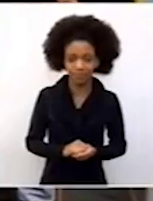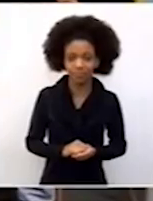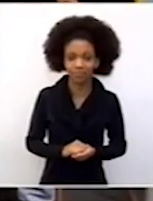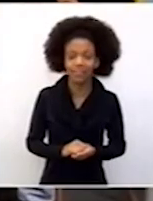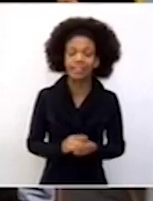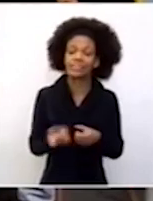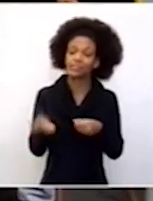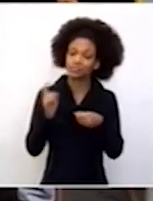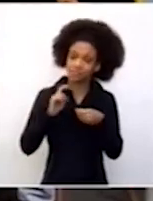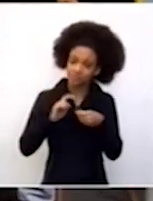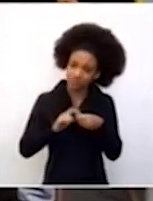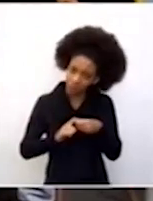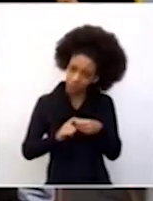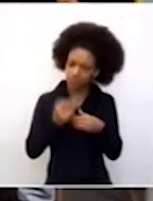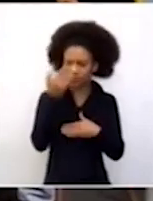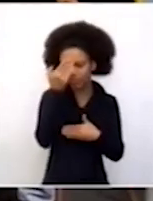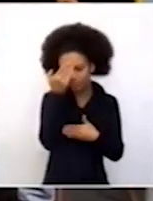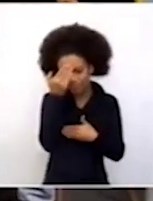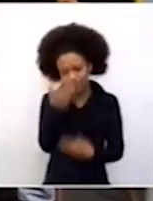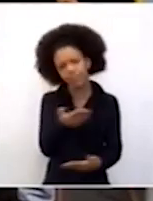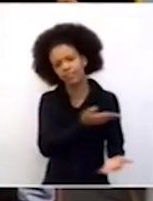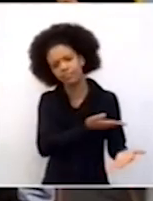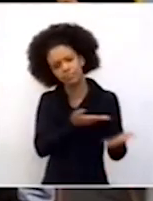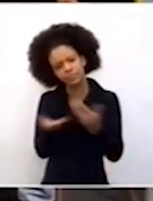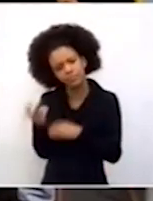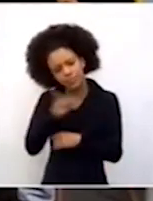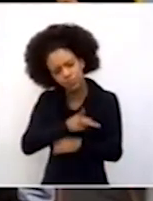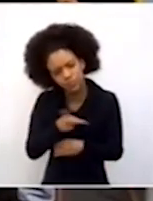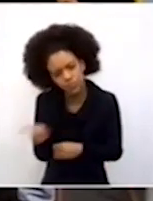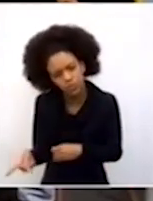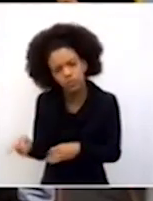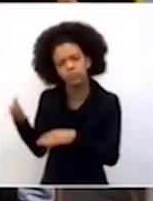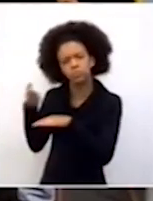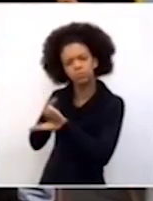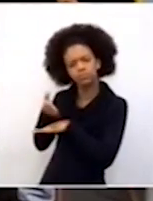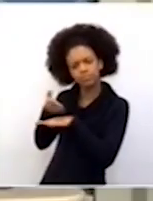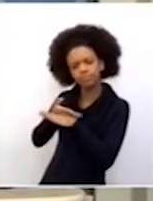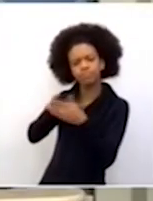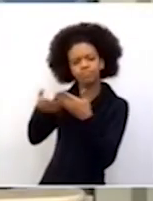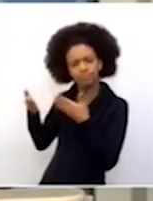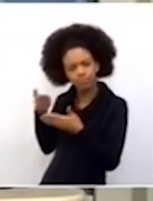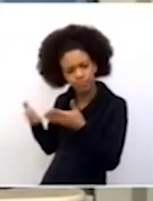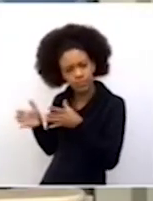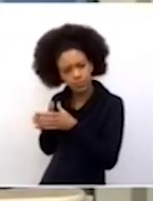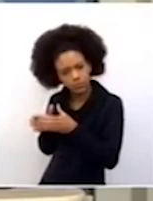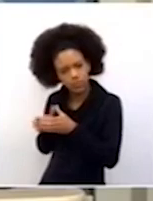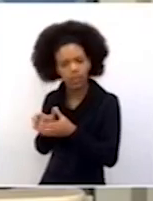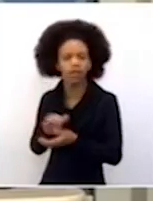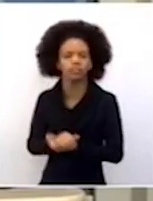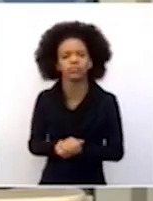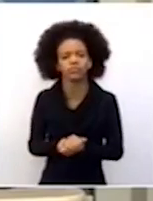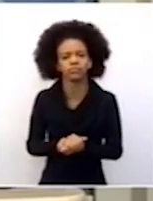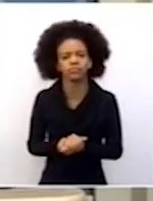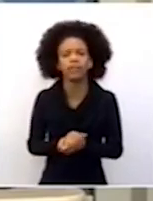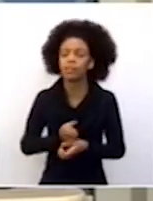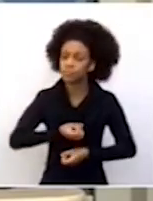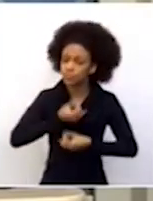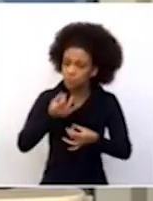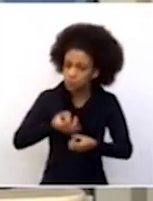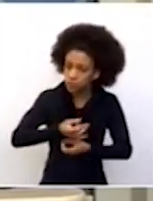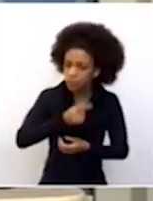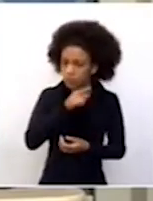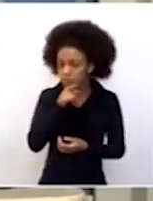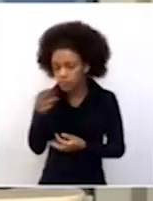Mais uma vez, eu agradeço os professores, as professoras pela contribuição, né, das informações,